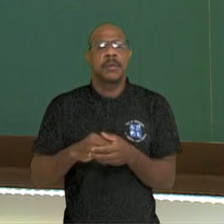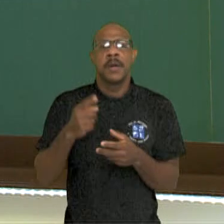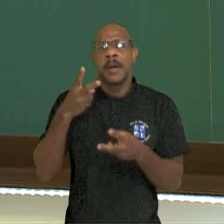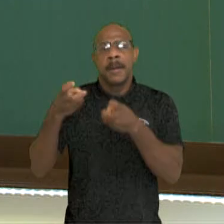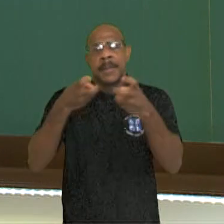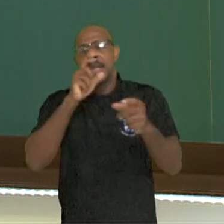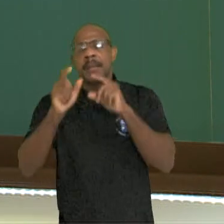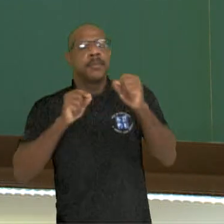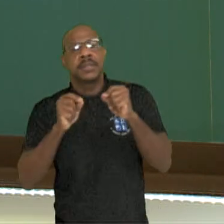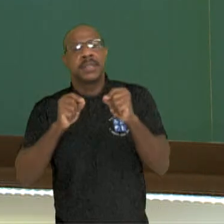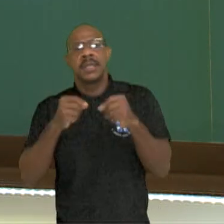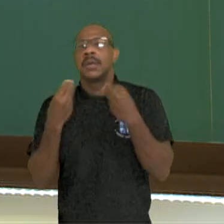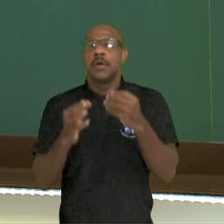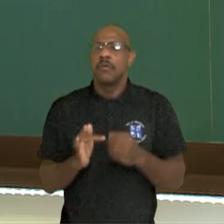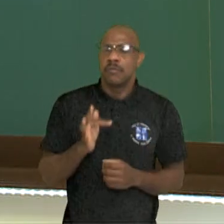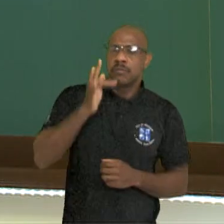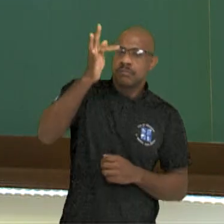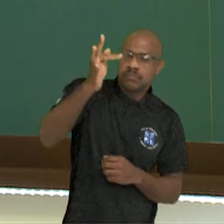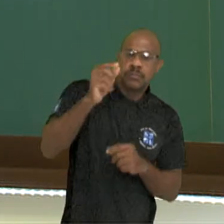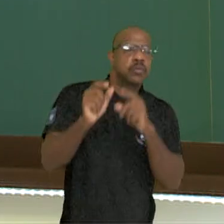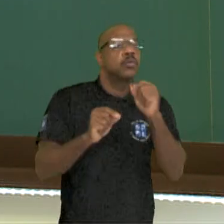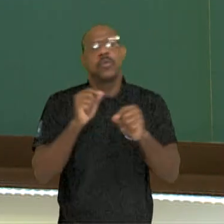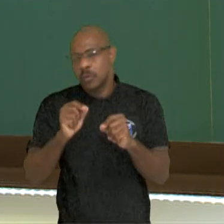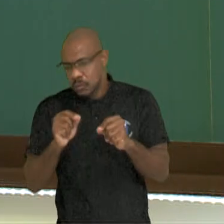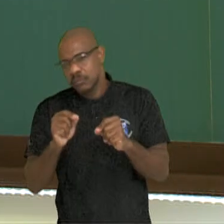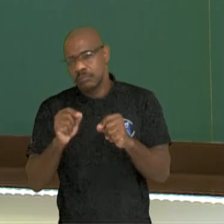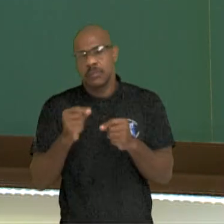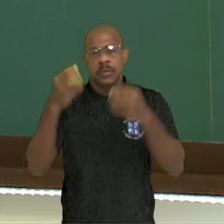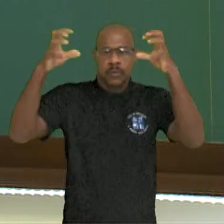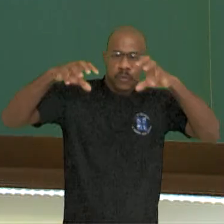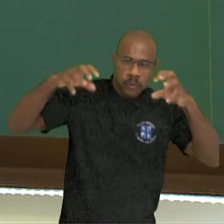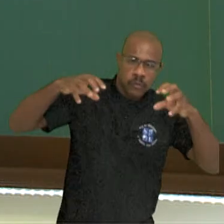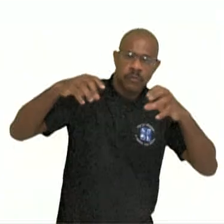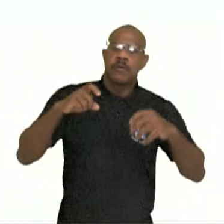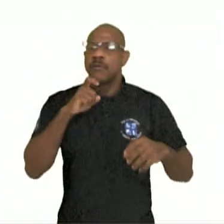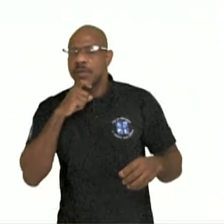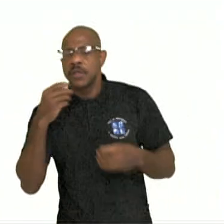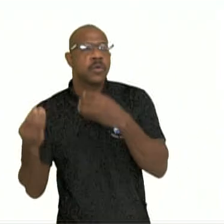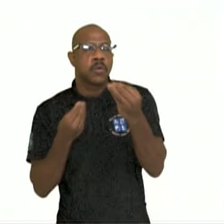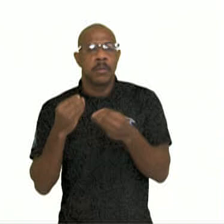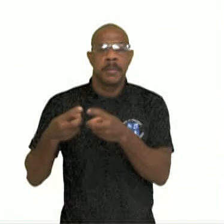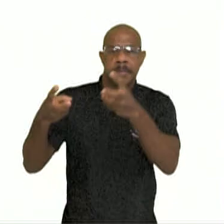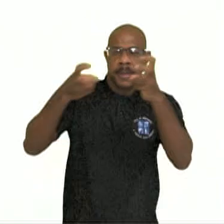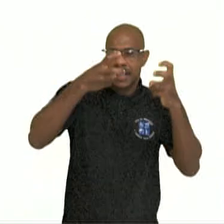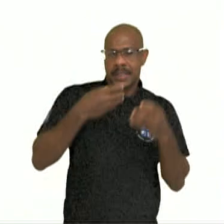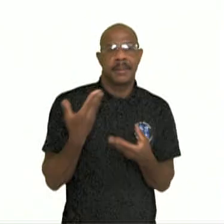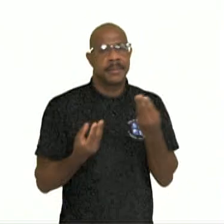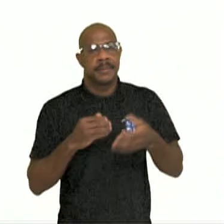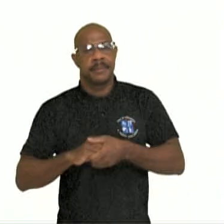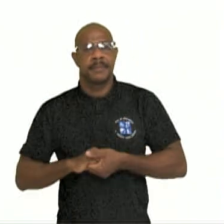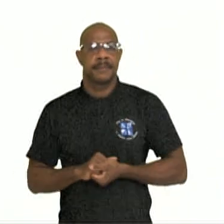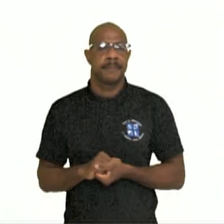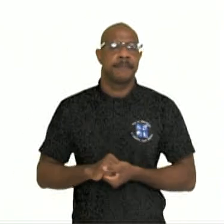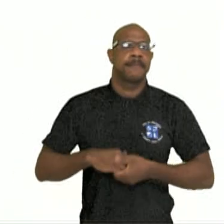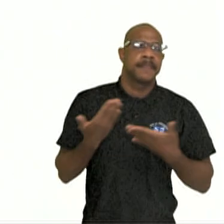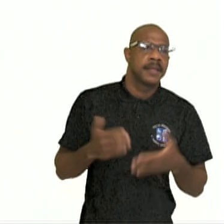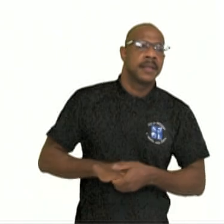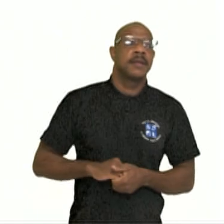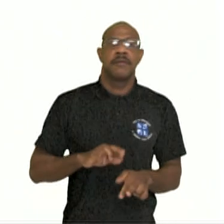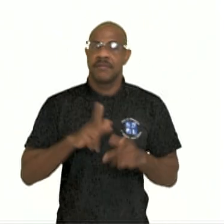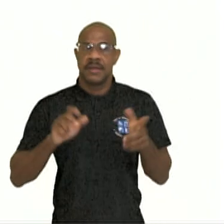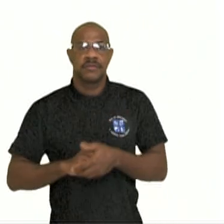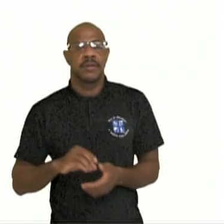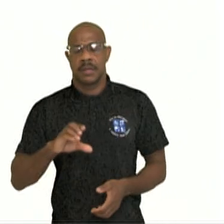condições atmosféricas para as próximas horas ou para os próximos dias. Diferente de quando nós estamos falando em clima, pois